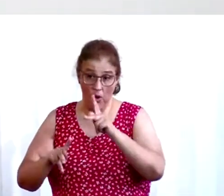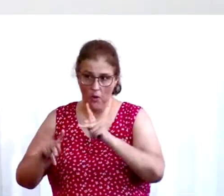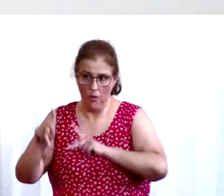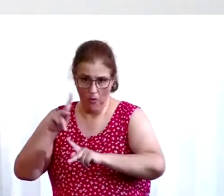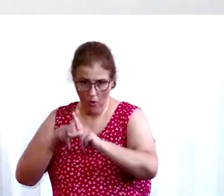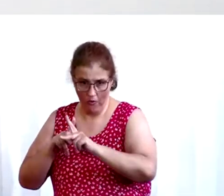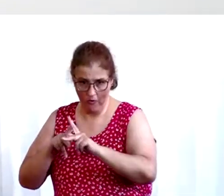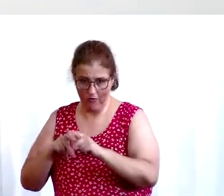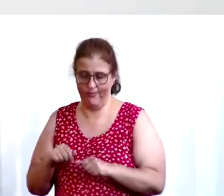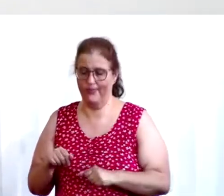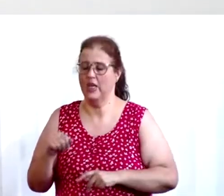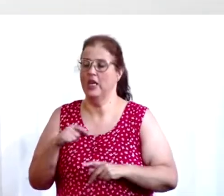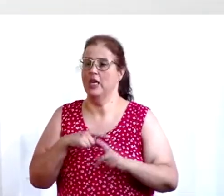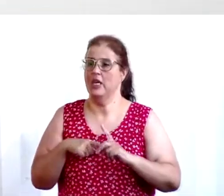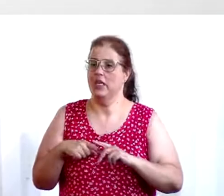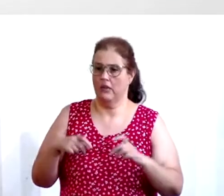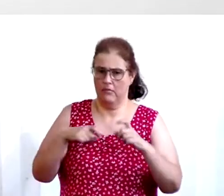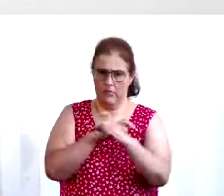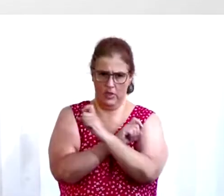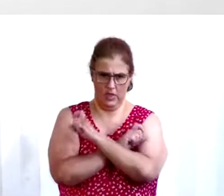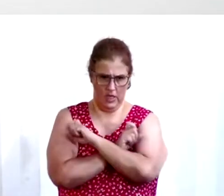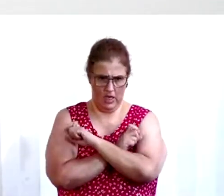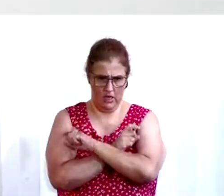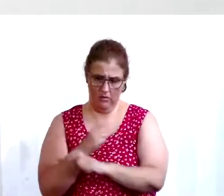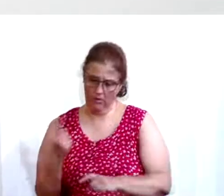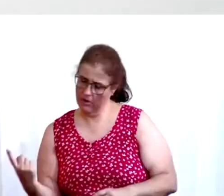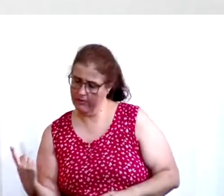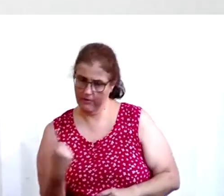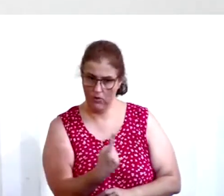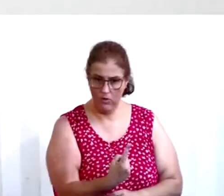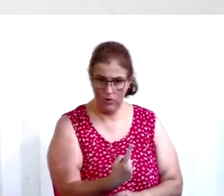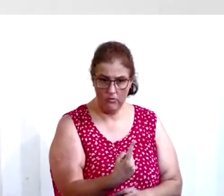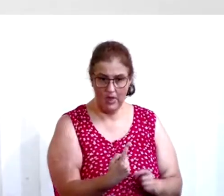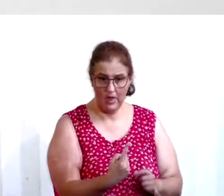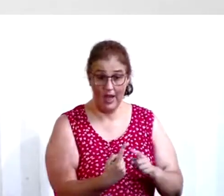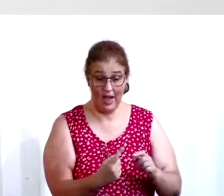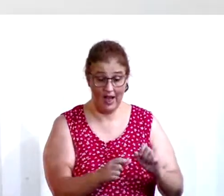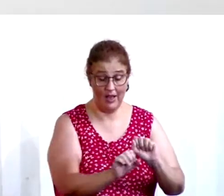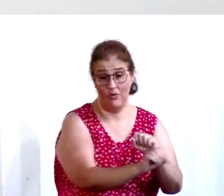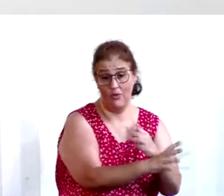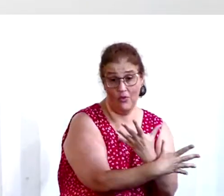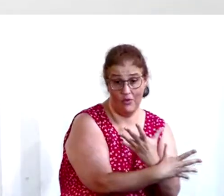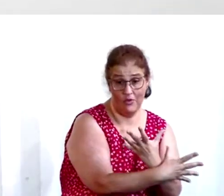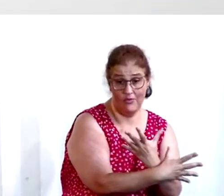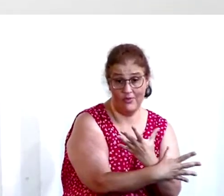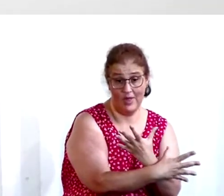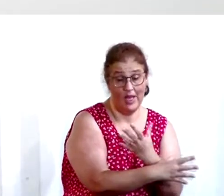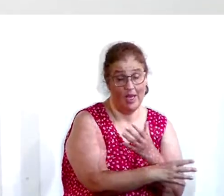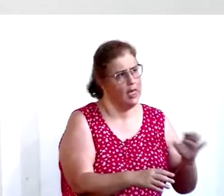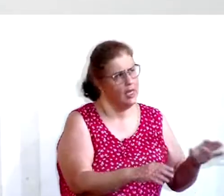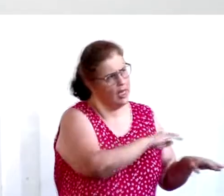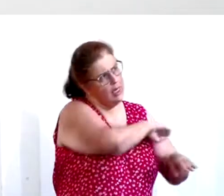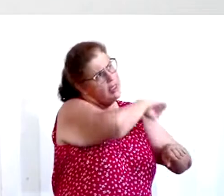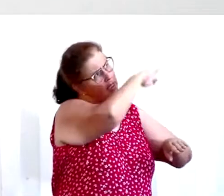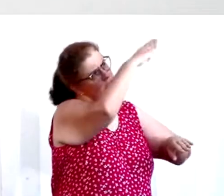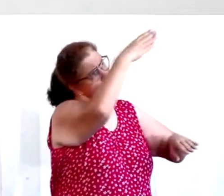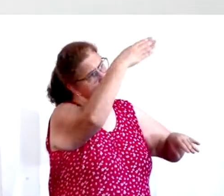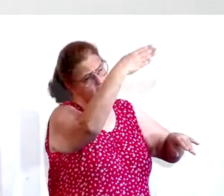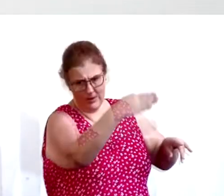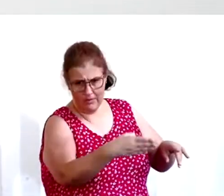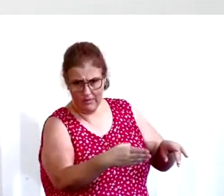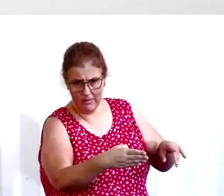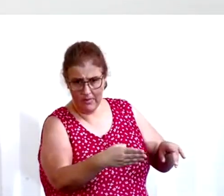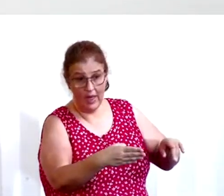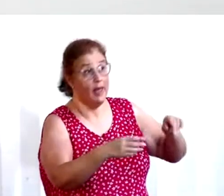do Sinai, para perto de um grande monte. E daquele monte, palavras muito